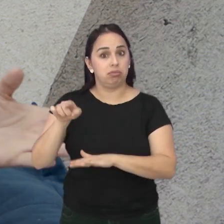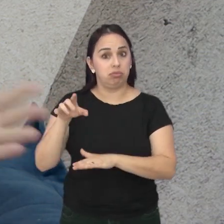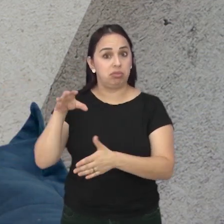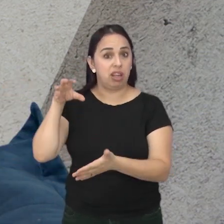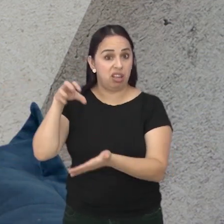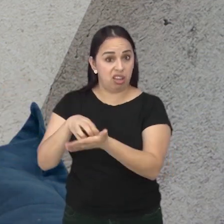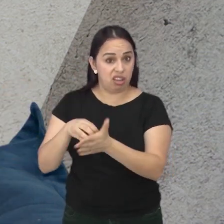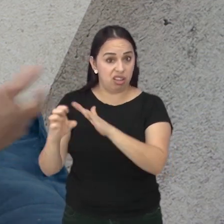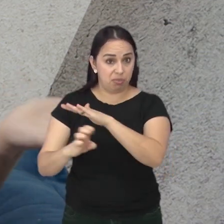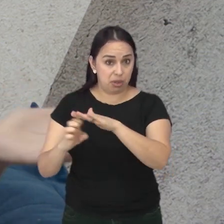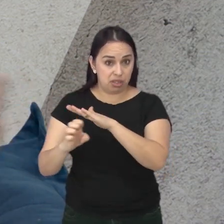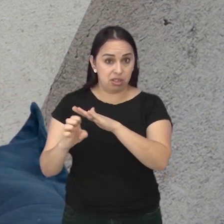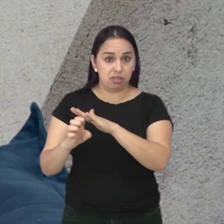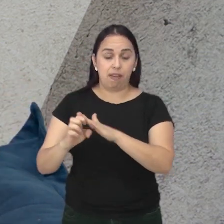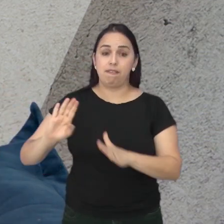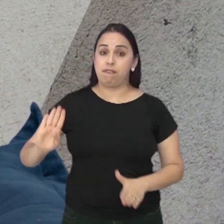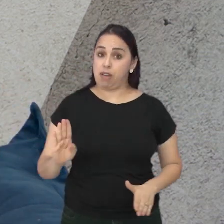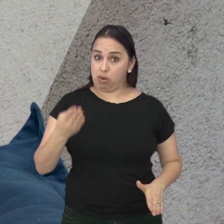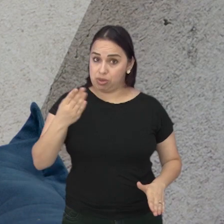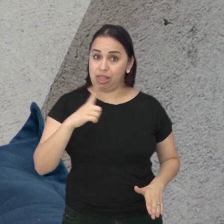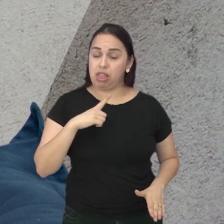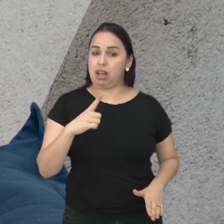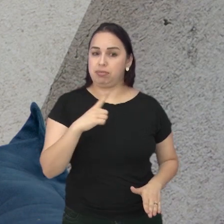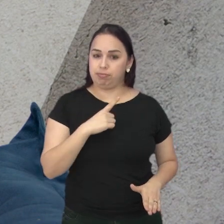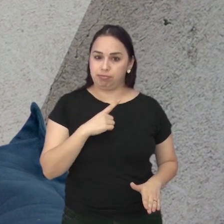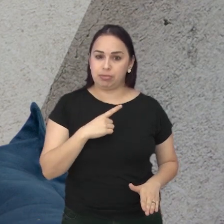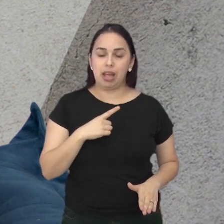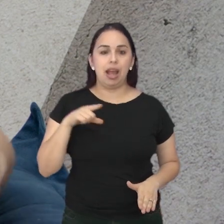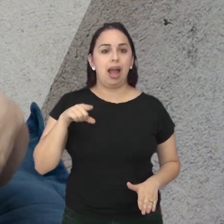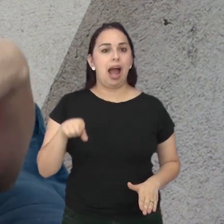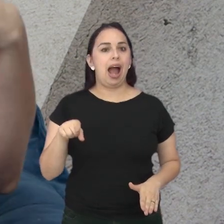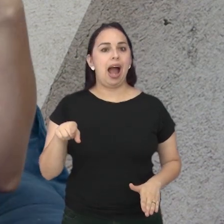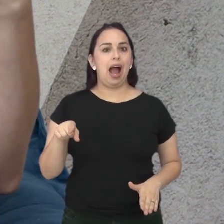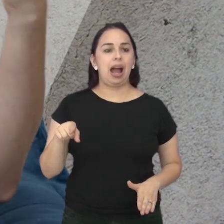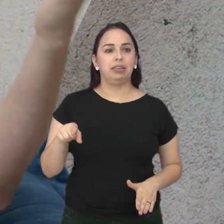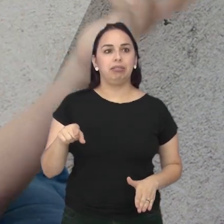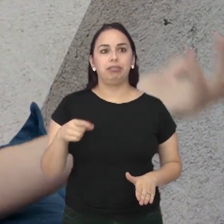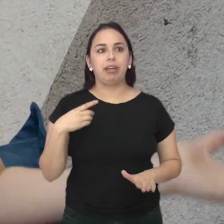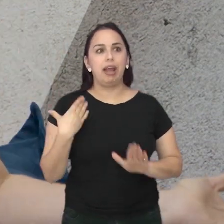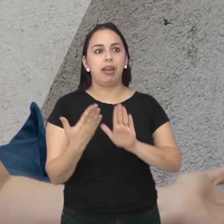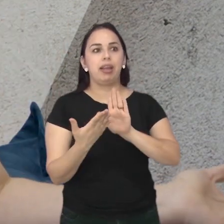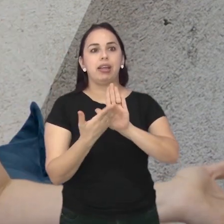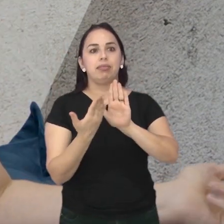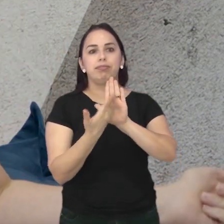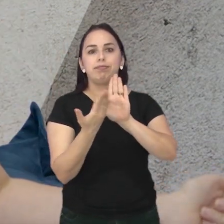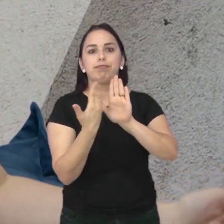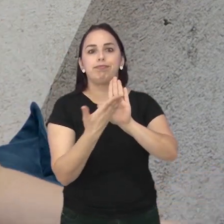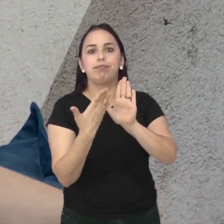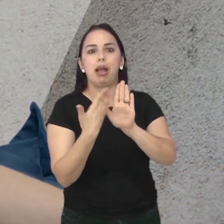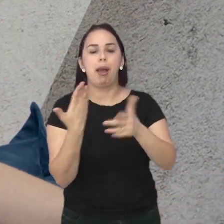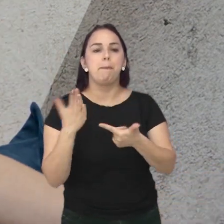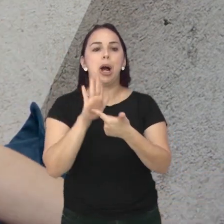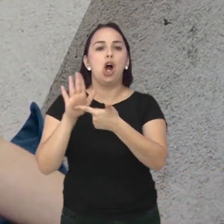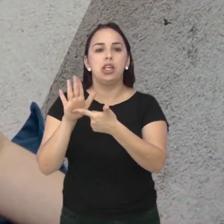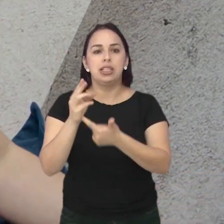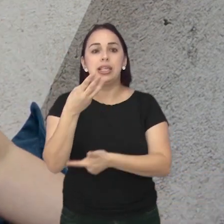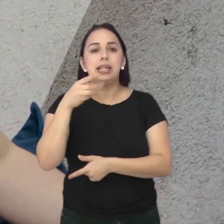muitas agências caça-níqueis, né, que a gente chama. Não, eu te vendo um book por